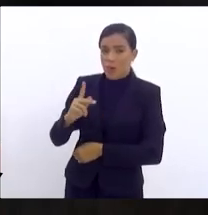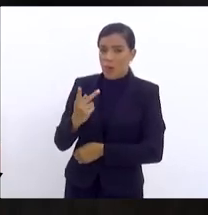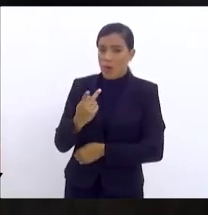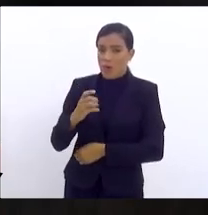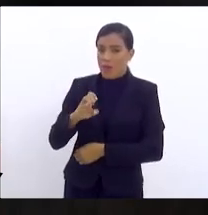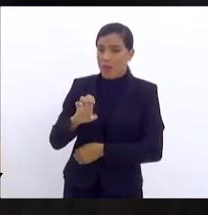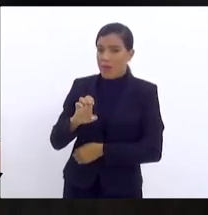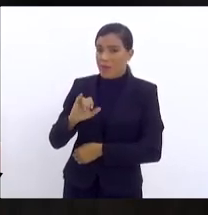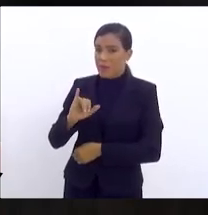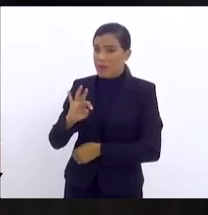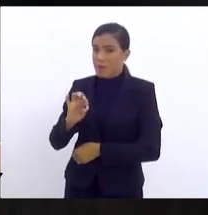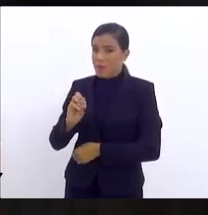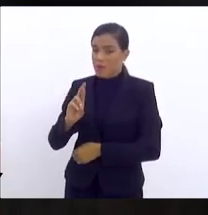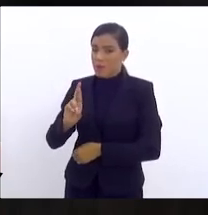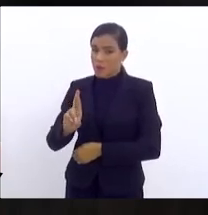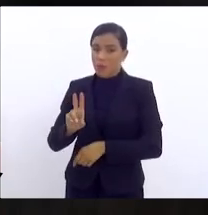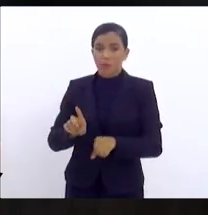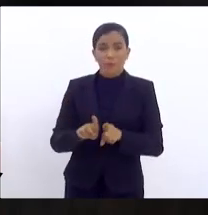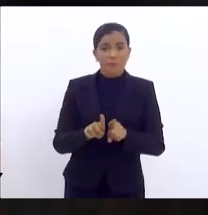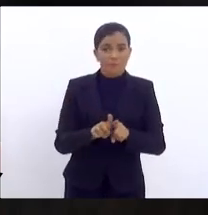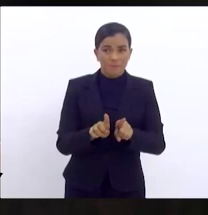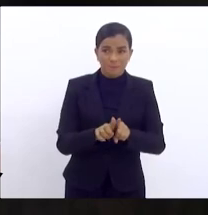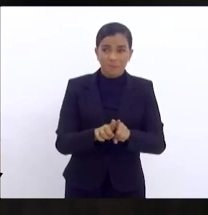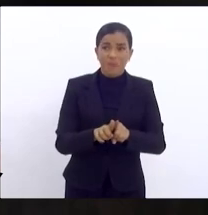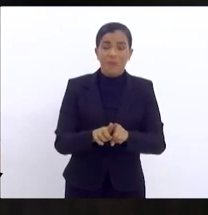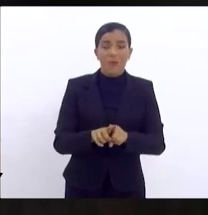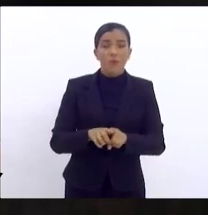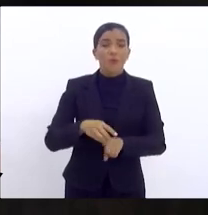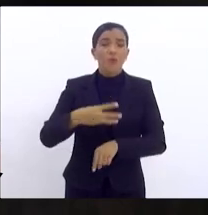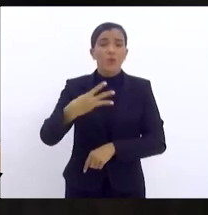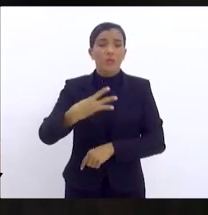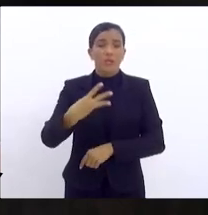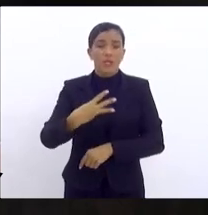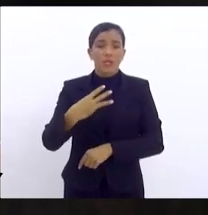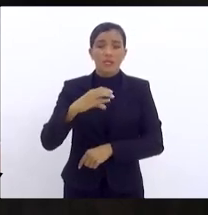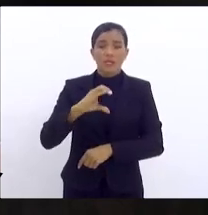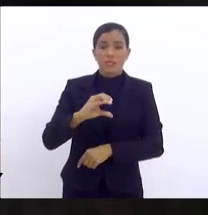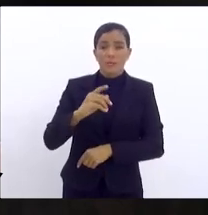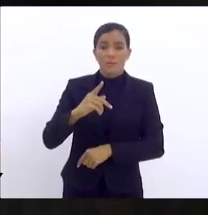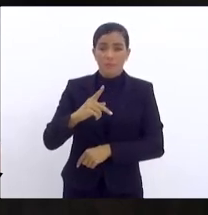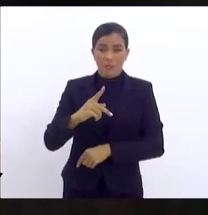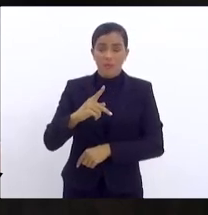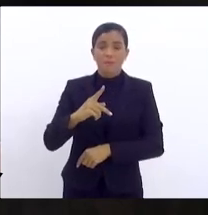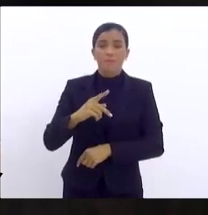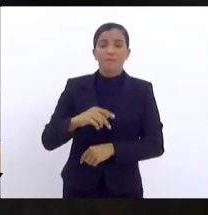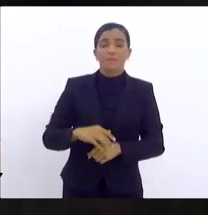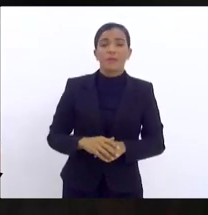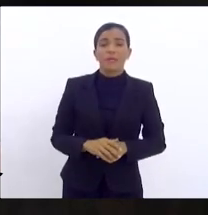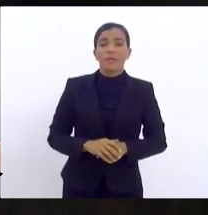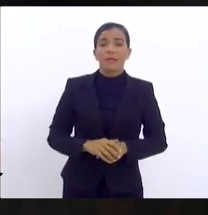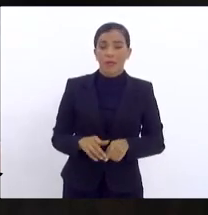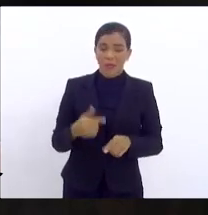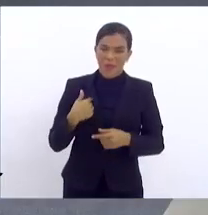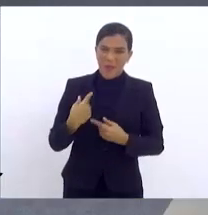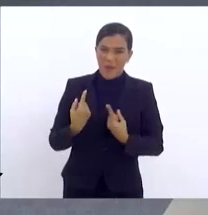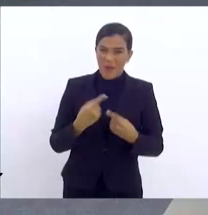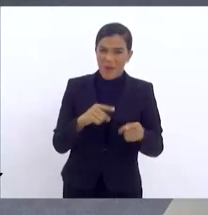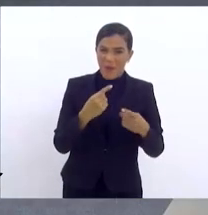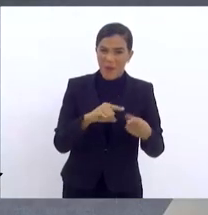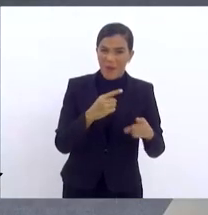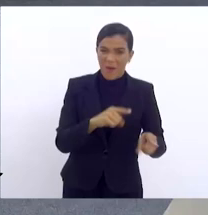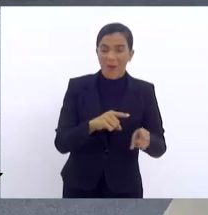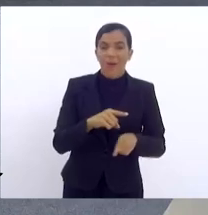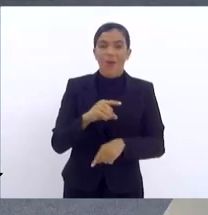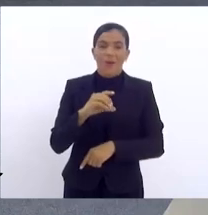Dantas né dizendo assim que é o comandante do terceiro CPA que eu perturbo muito Coronel Heitor